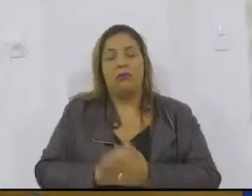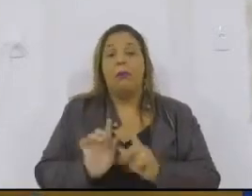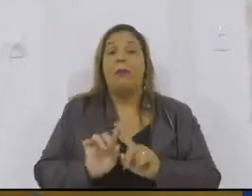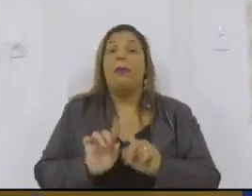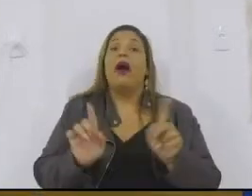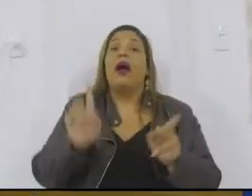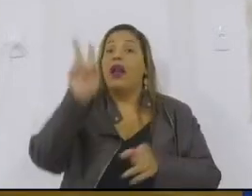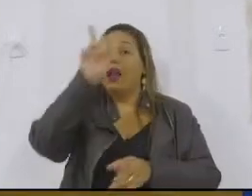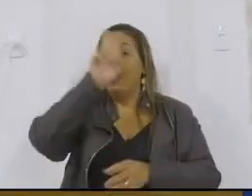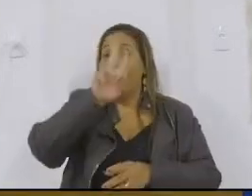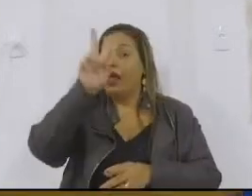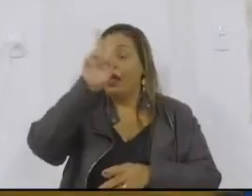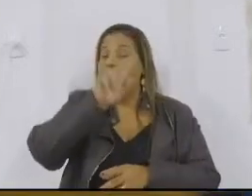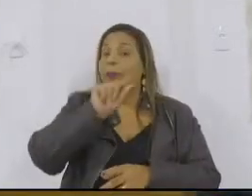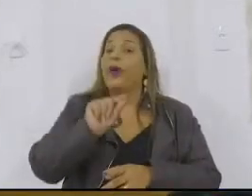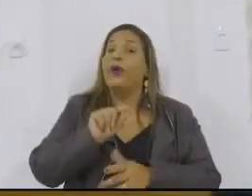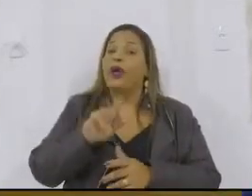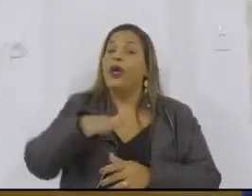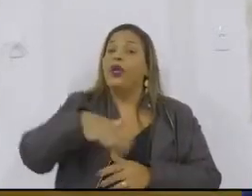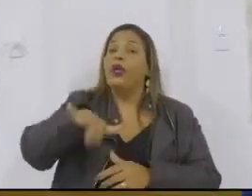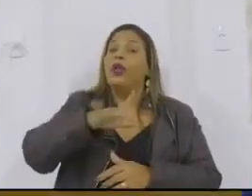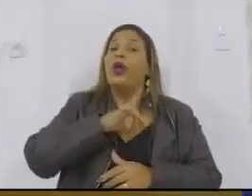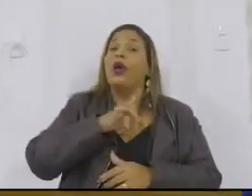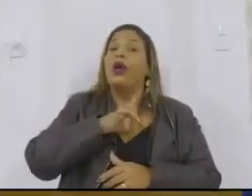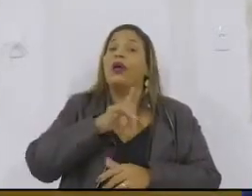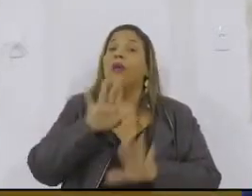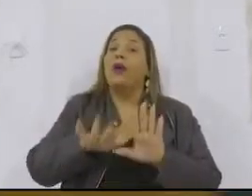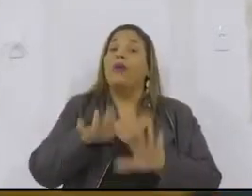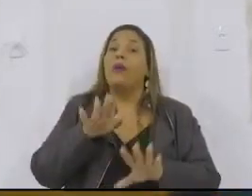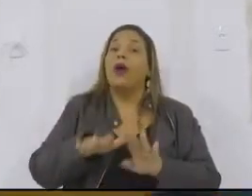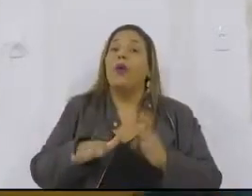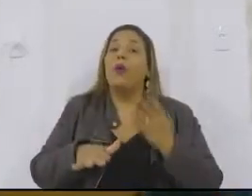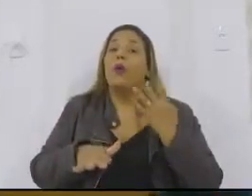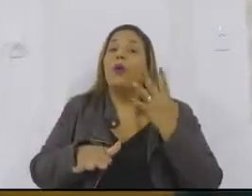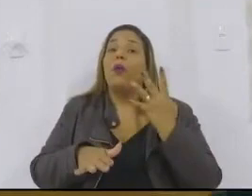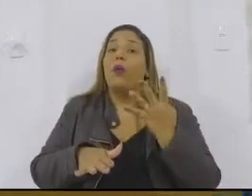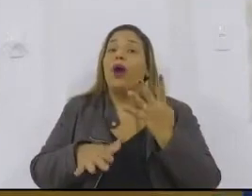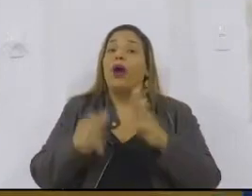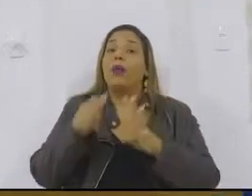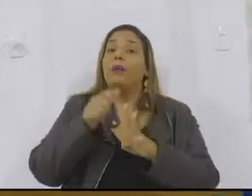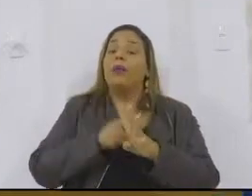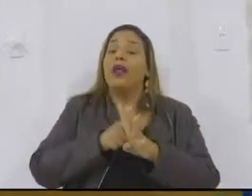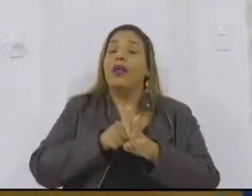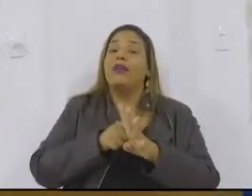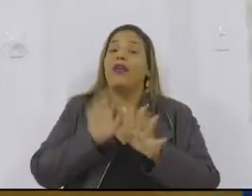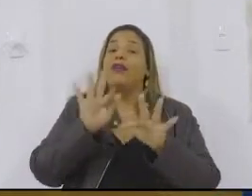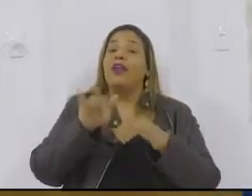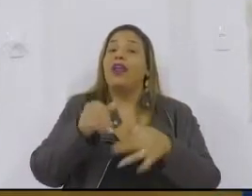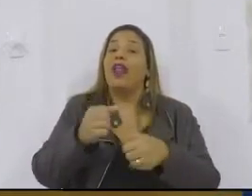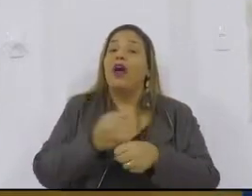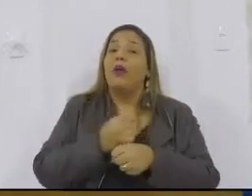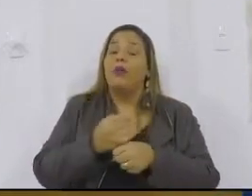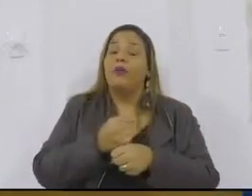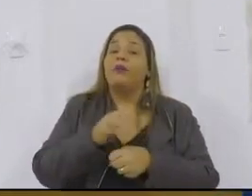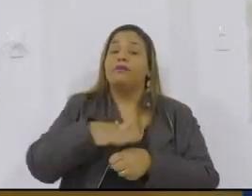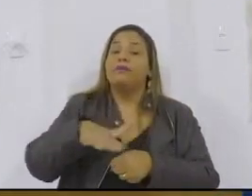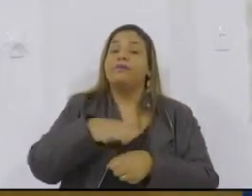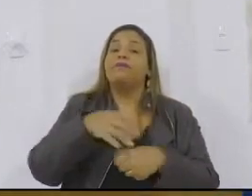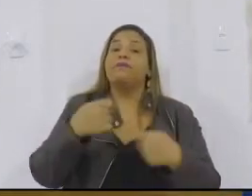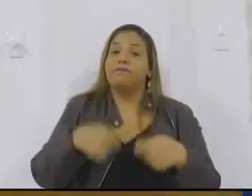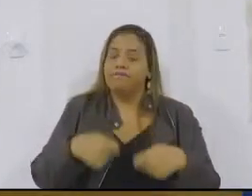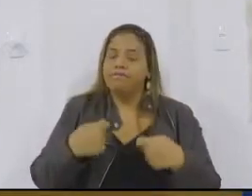lembrar que nós temos aí praticamente 4 meses para acabar o ano e nós precisamos,